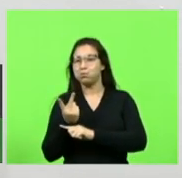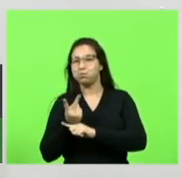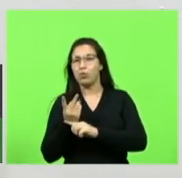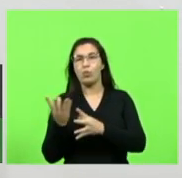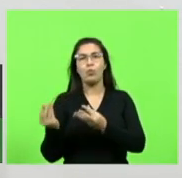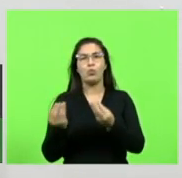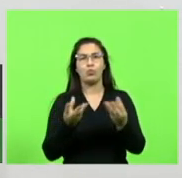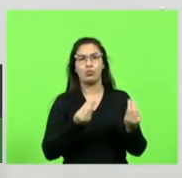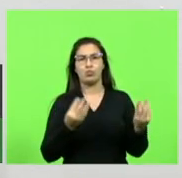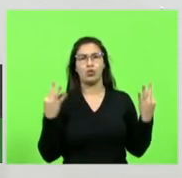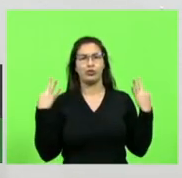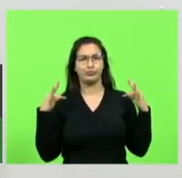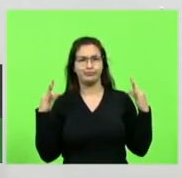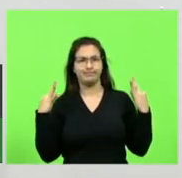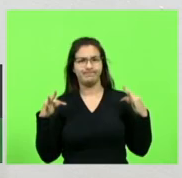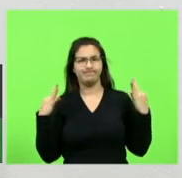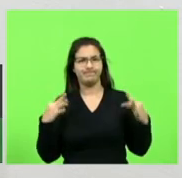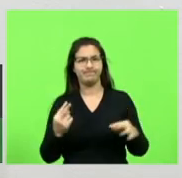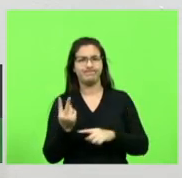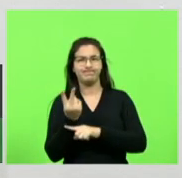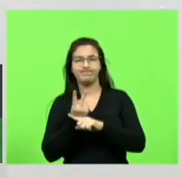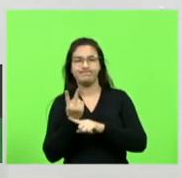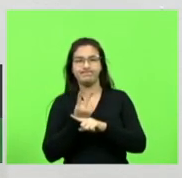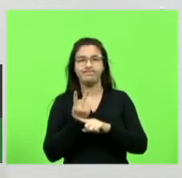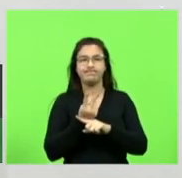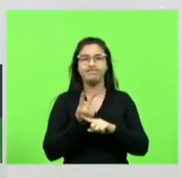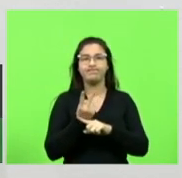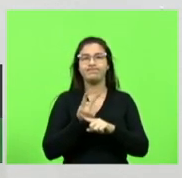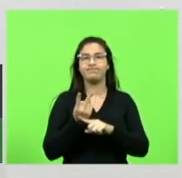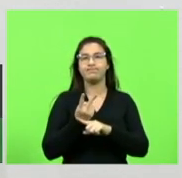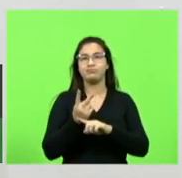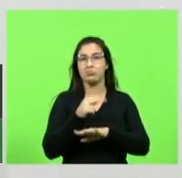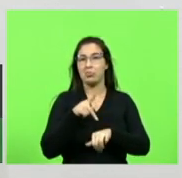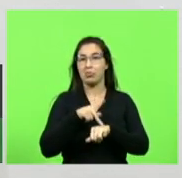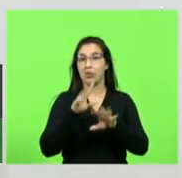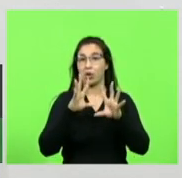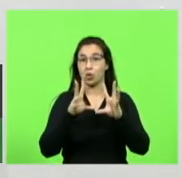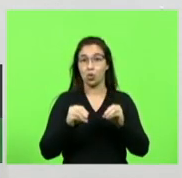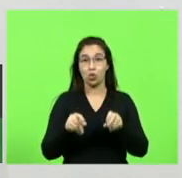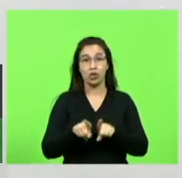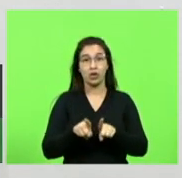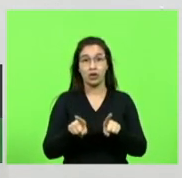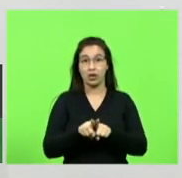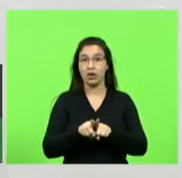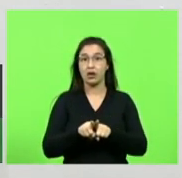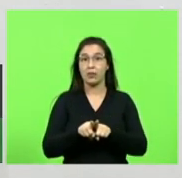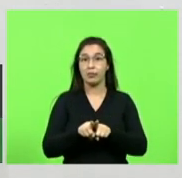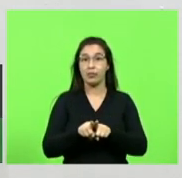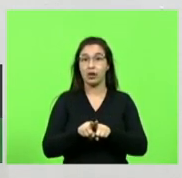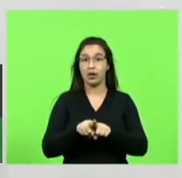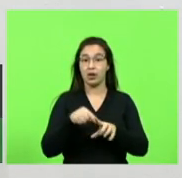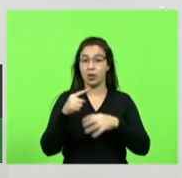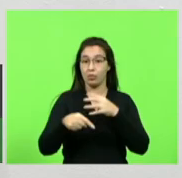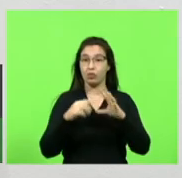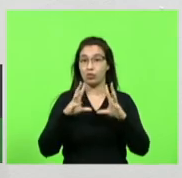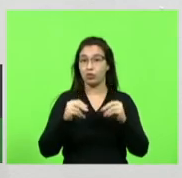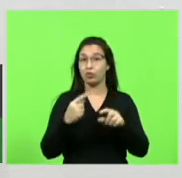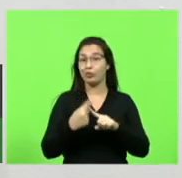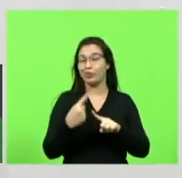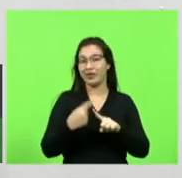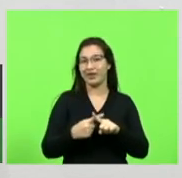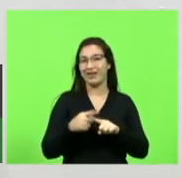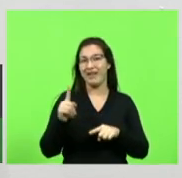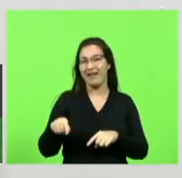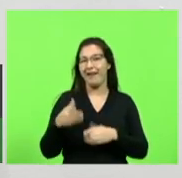turistas de todo o país e até do exterior, por ser a região mais fria do Brasil e